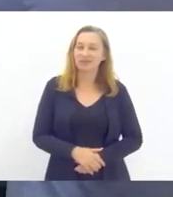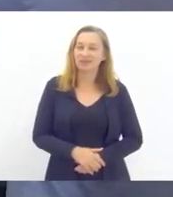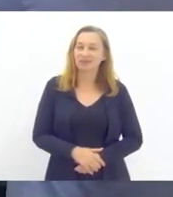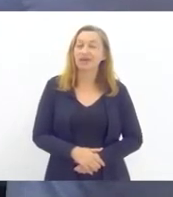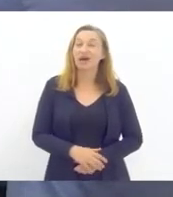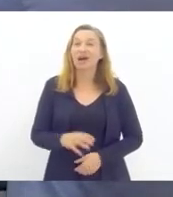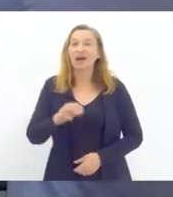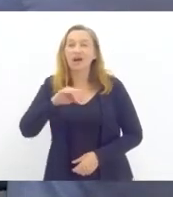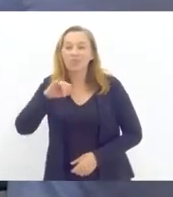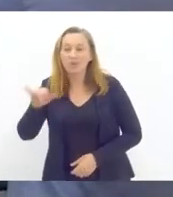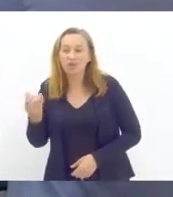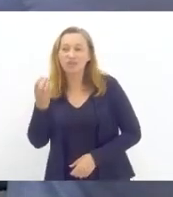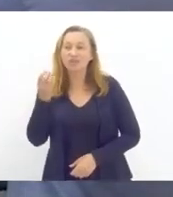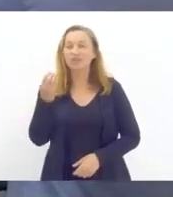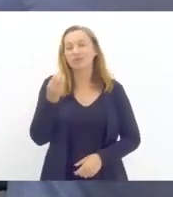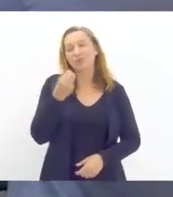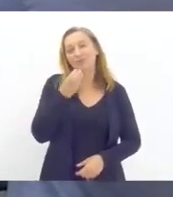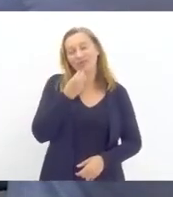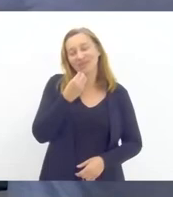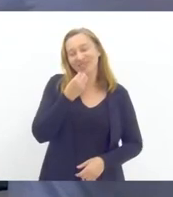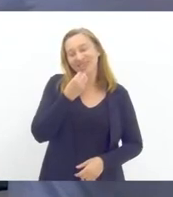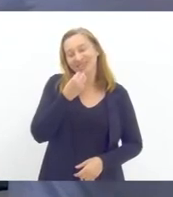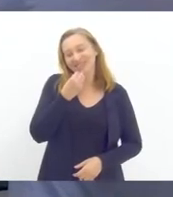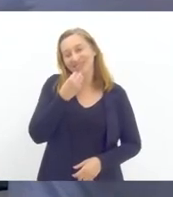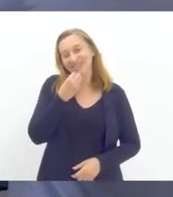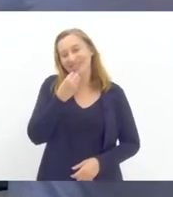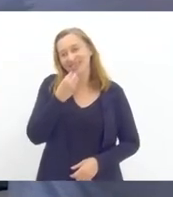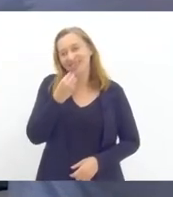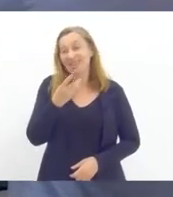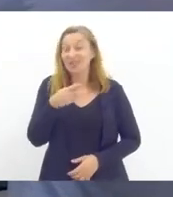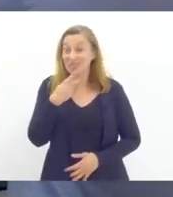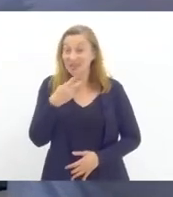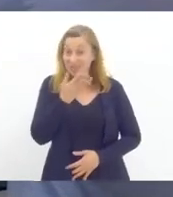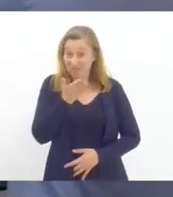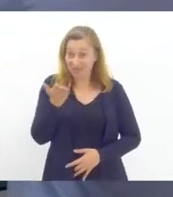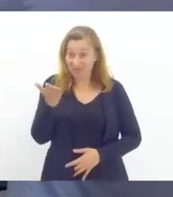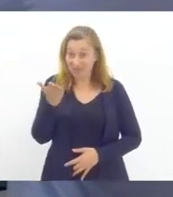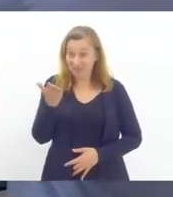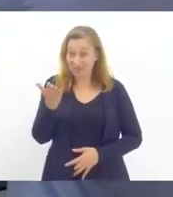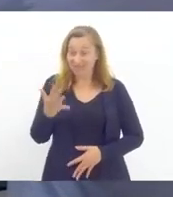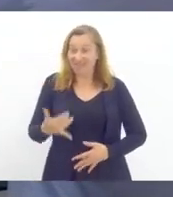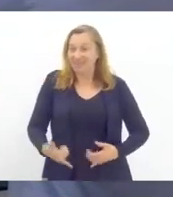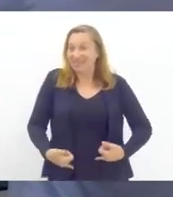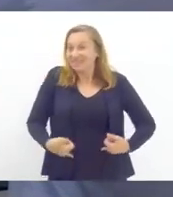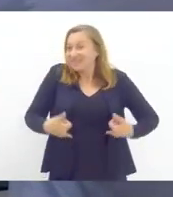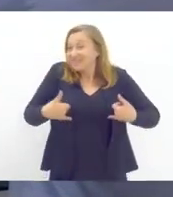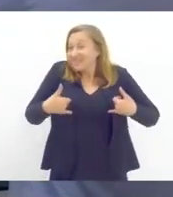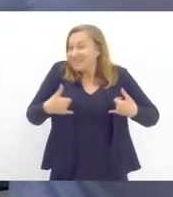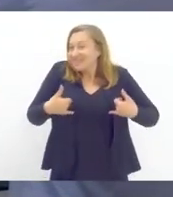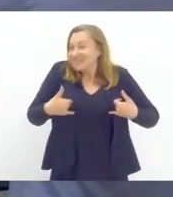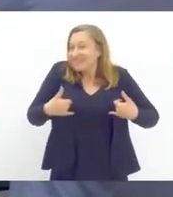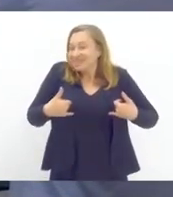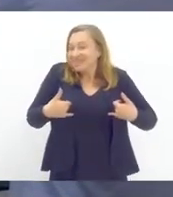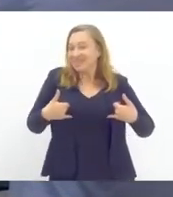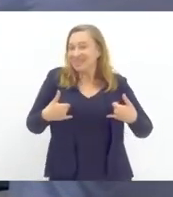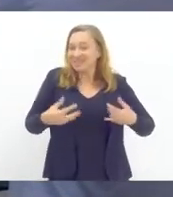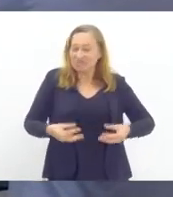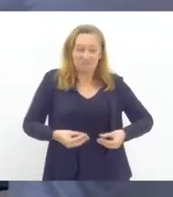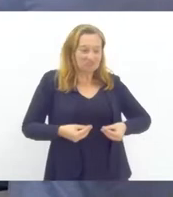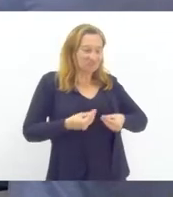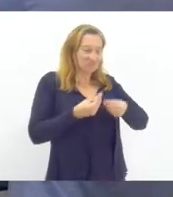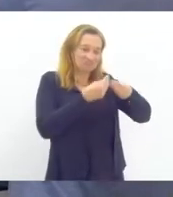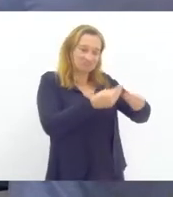eu vou aproveitar a Brilhante oportunidade para dizer a vocês que me sinto muito honrado é entregar